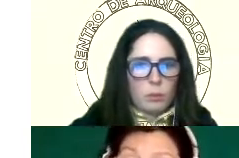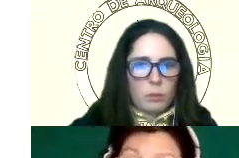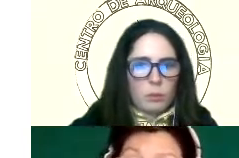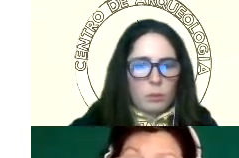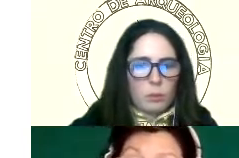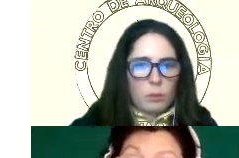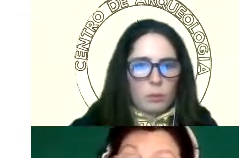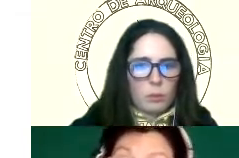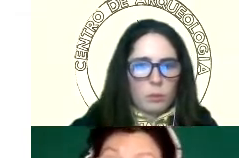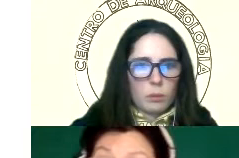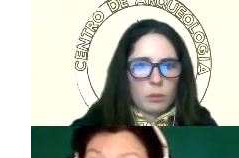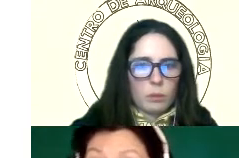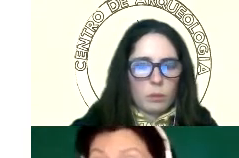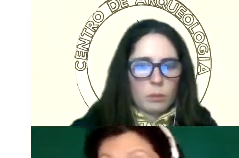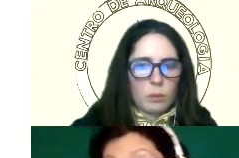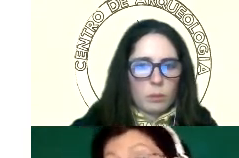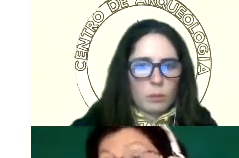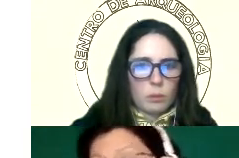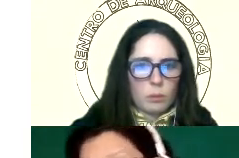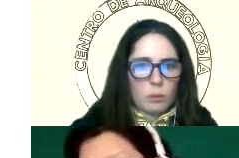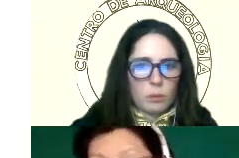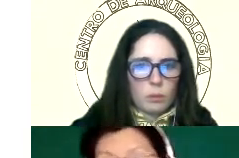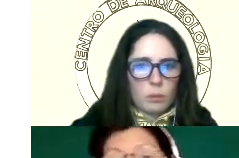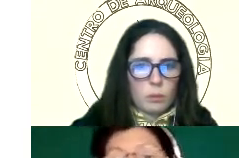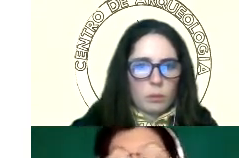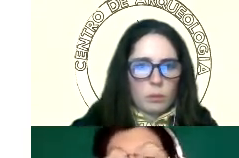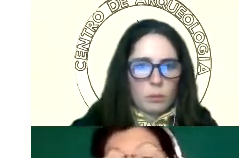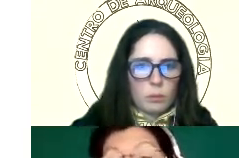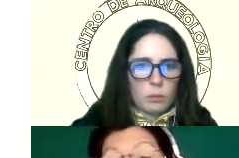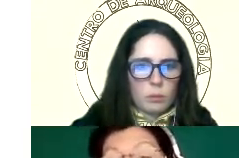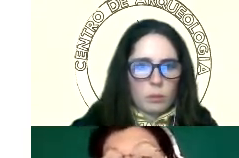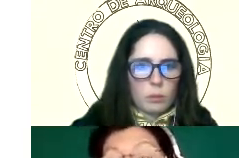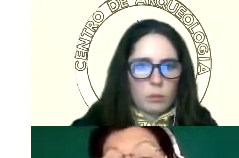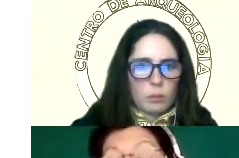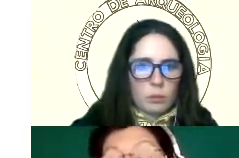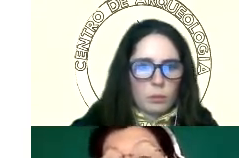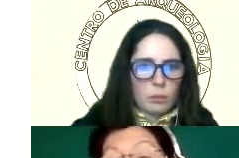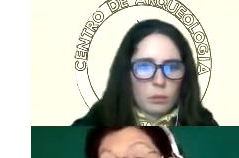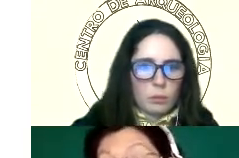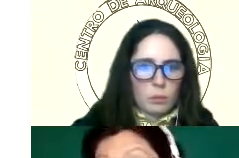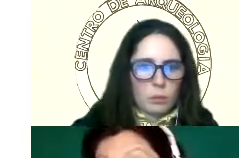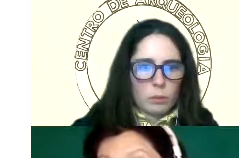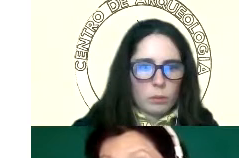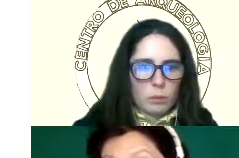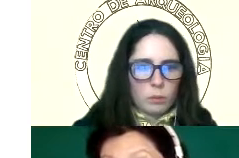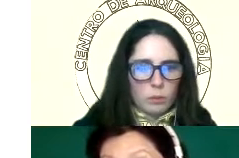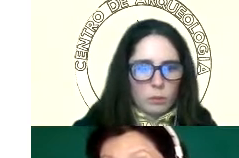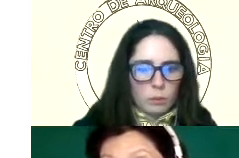certas ferramentas de modelação ou certos programas de modelação permitem